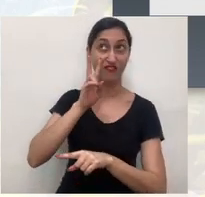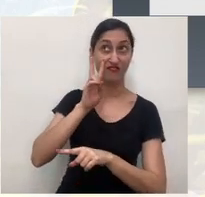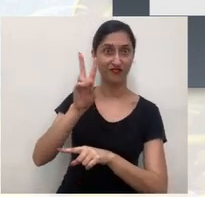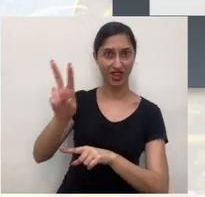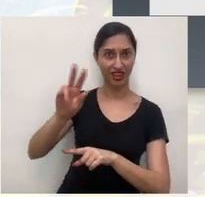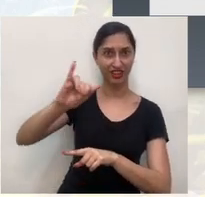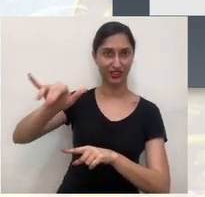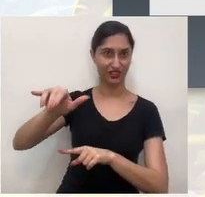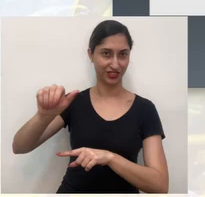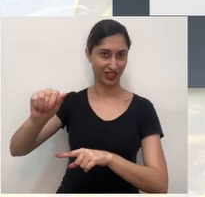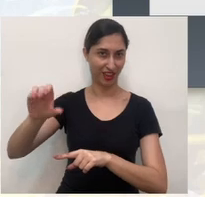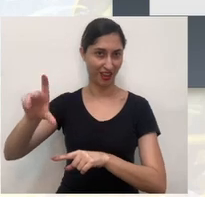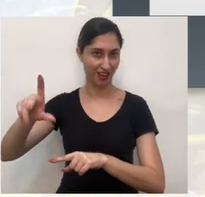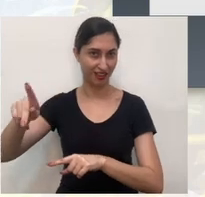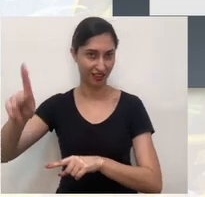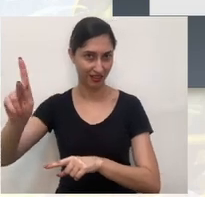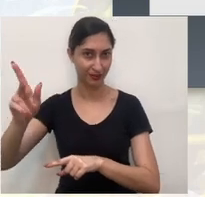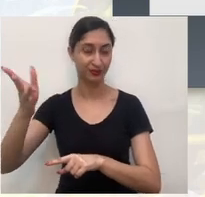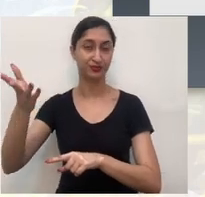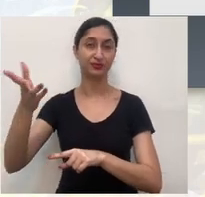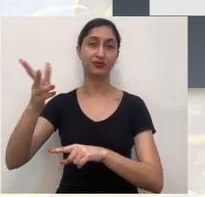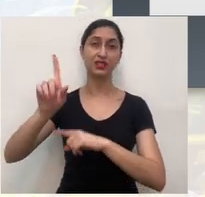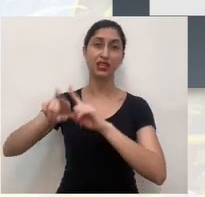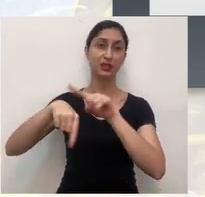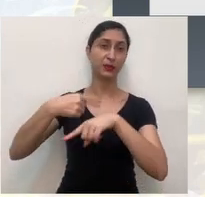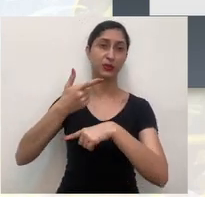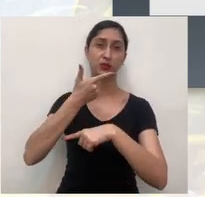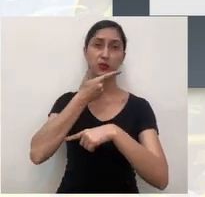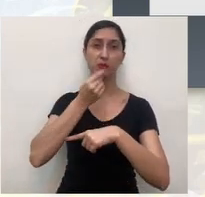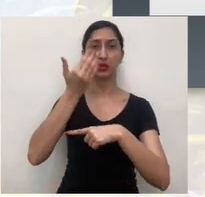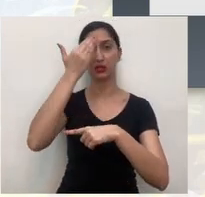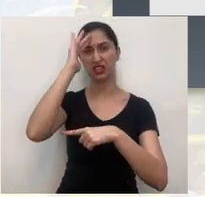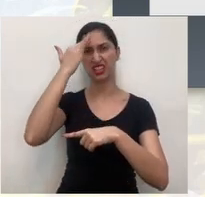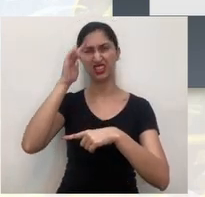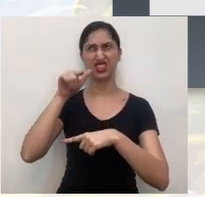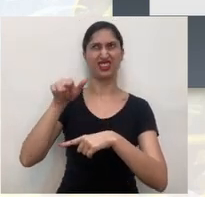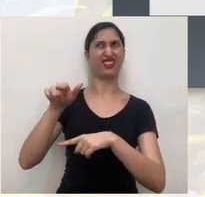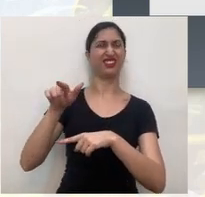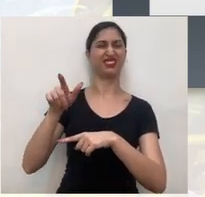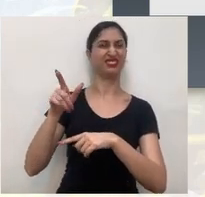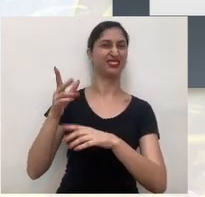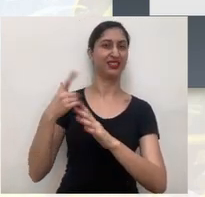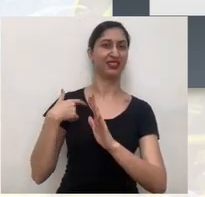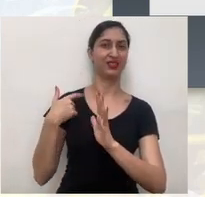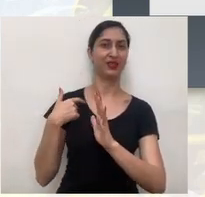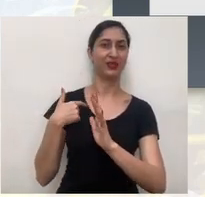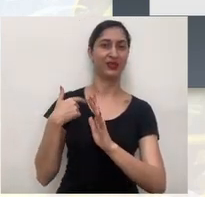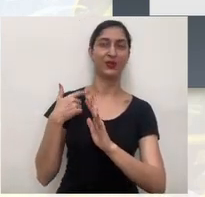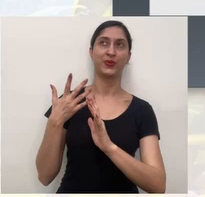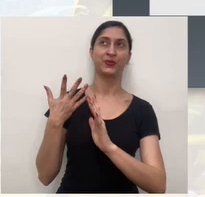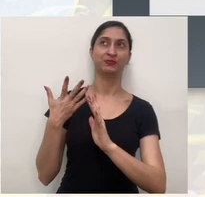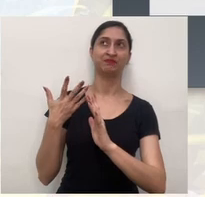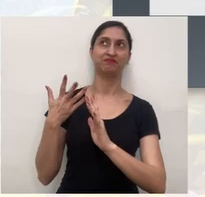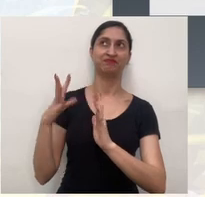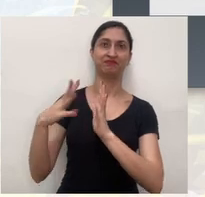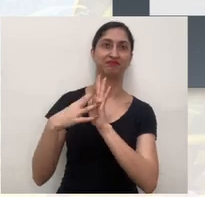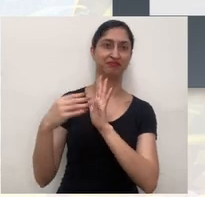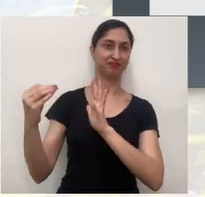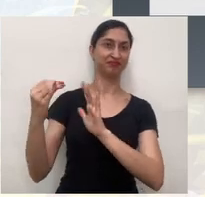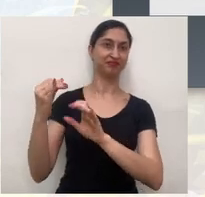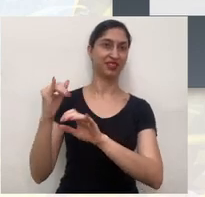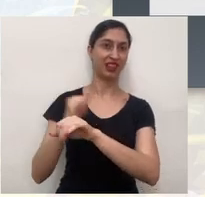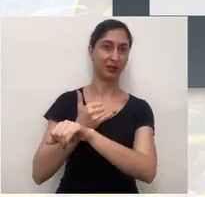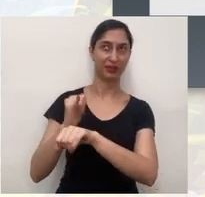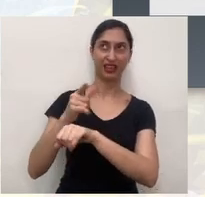desapareceu posteriormente. Talvez ele tenha concluído que não era bem o que ele estava buscando. Não é? A ideia de